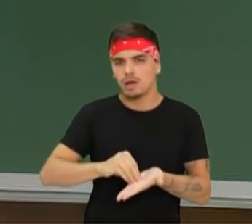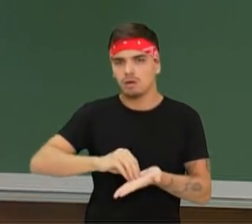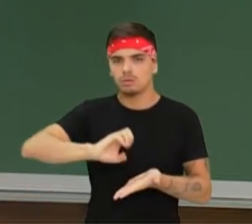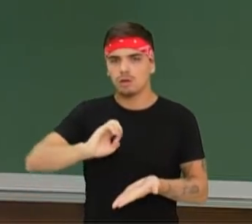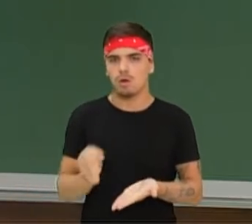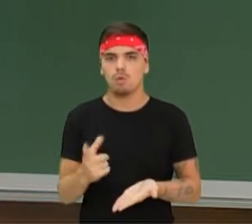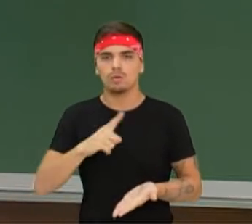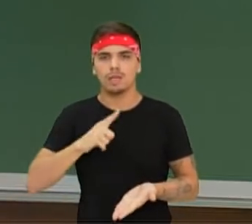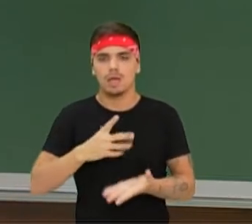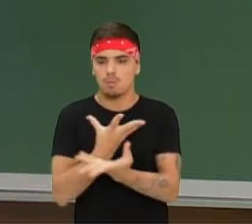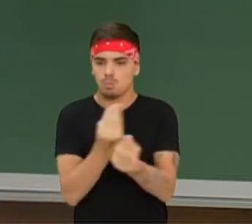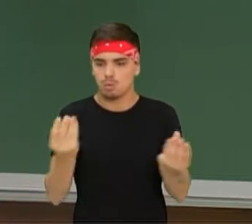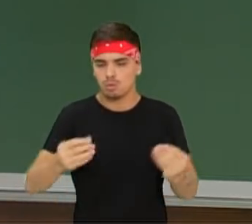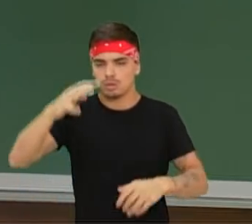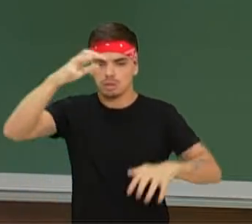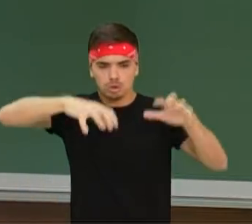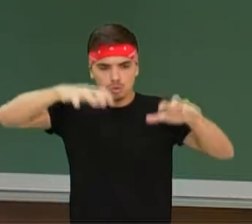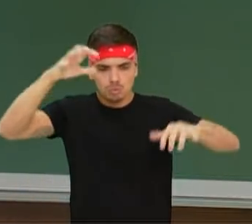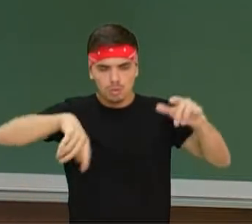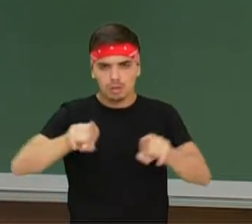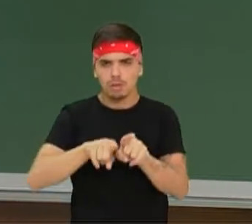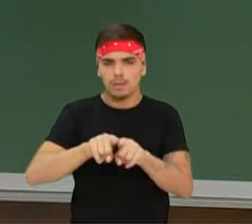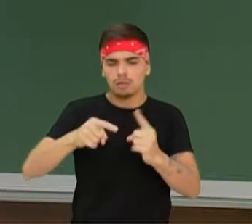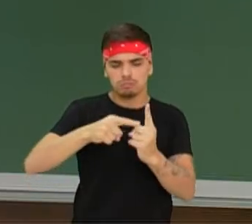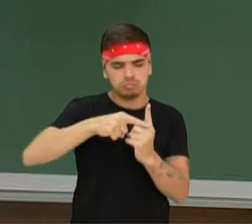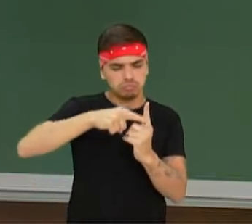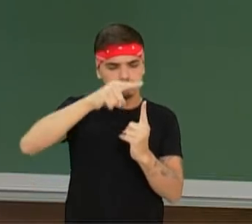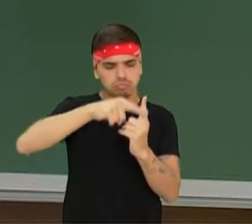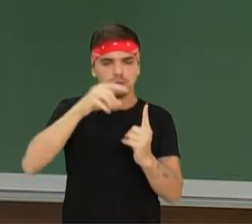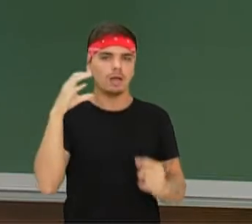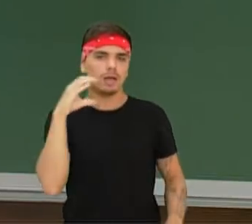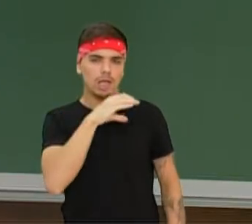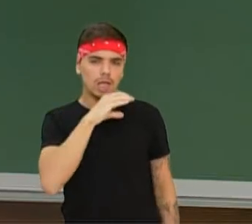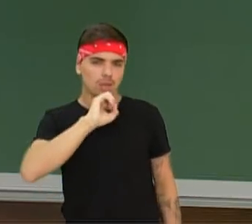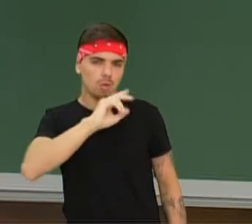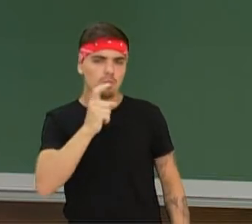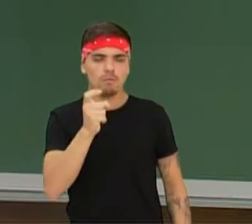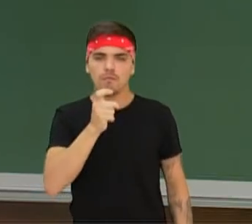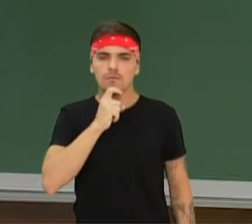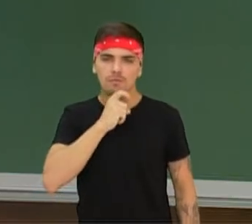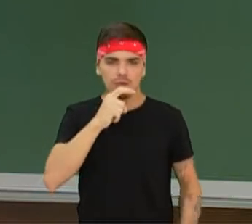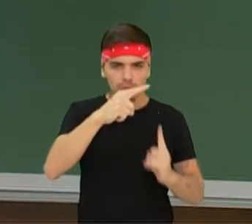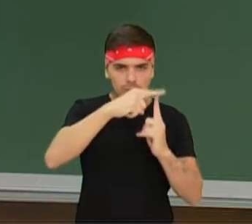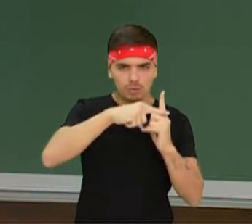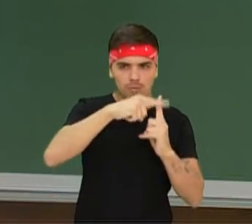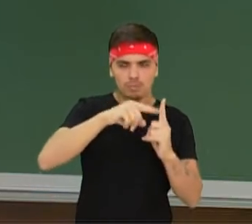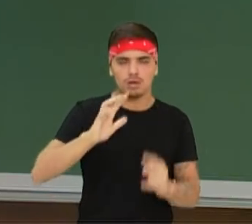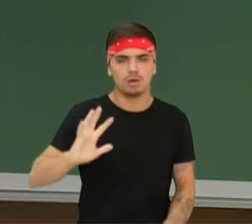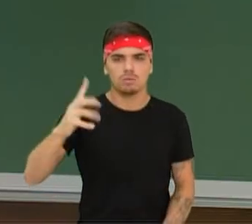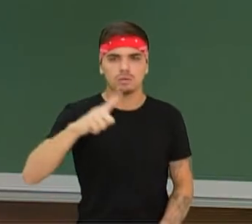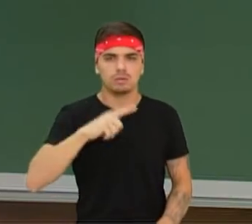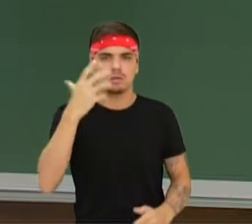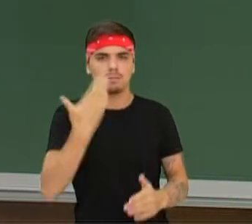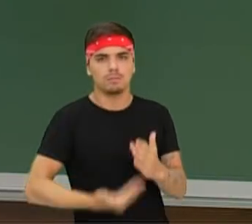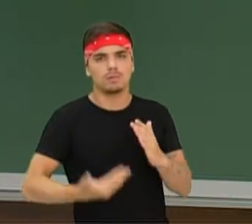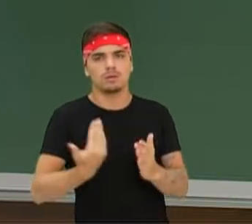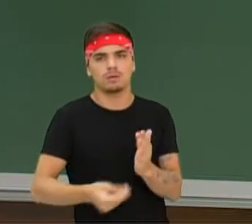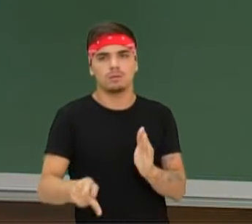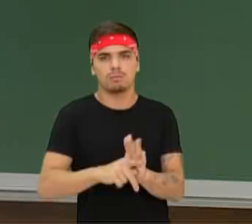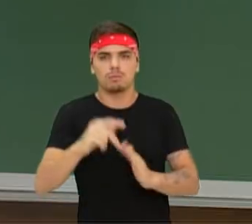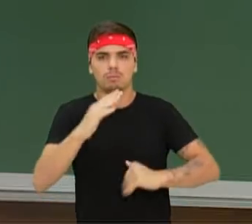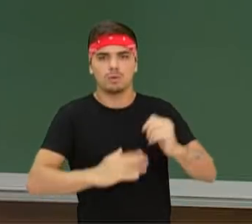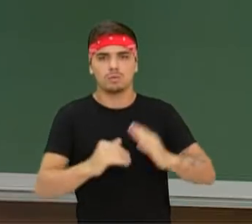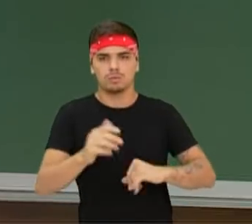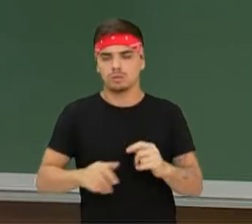chuva, temperaturas muito altas ou temperaturas muito baixas geram grandes perdas para a